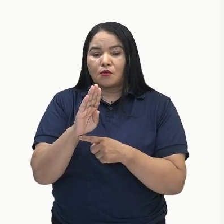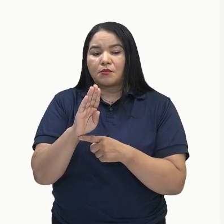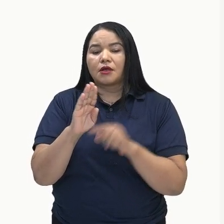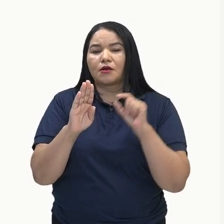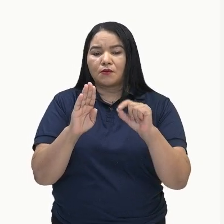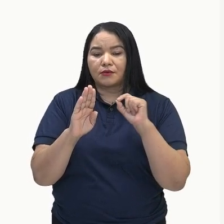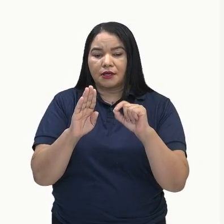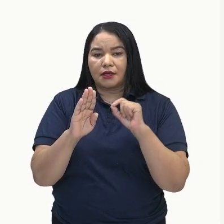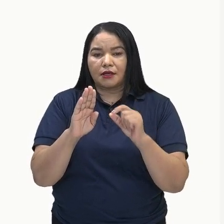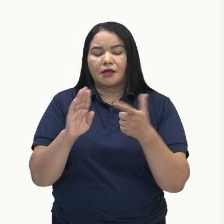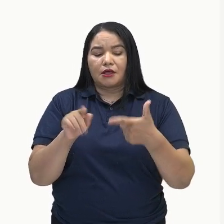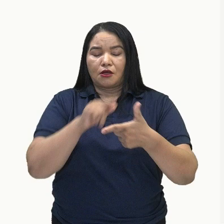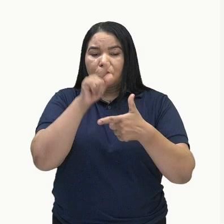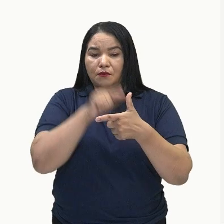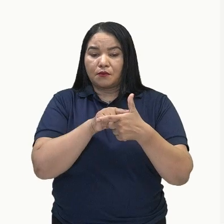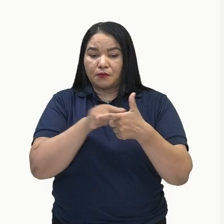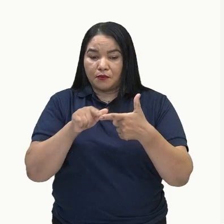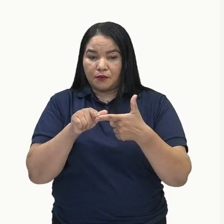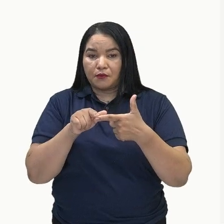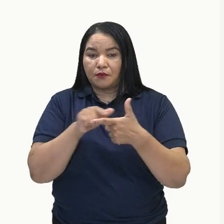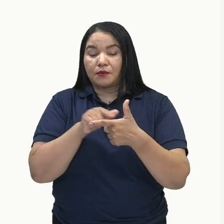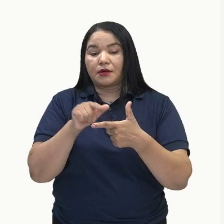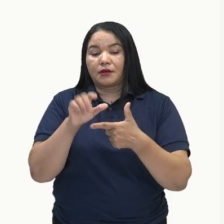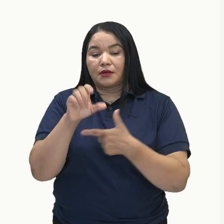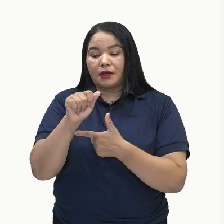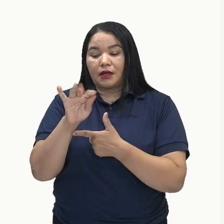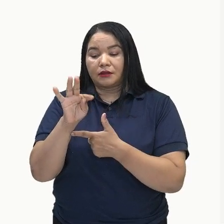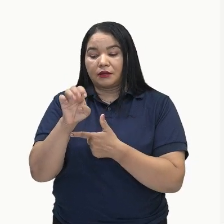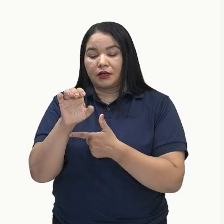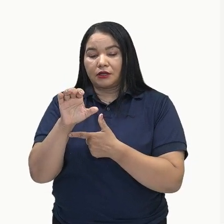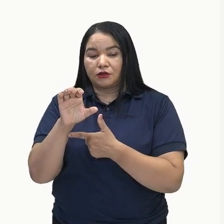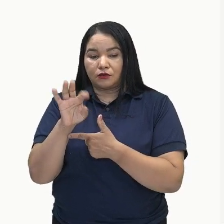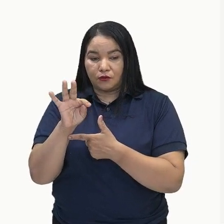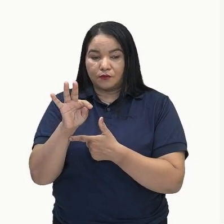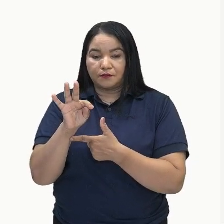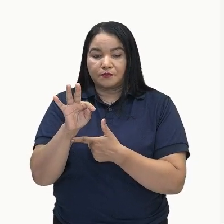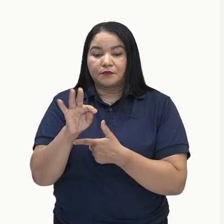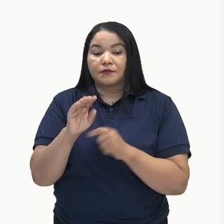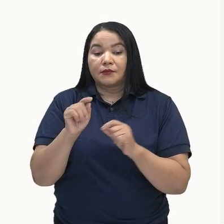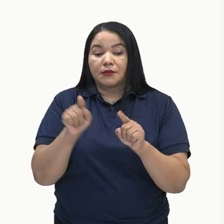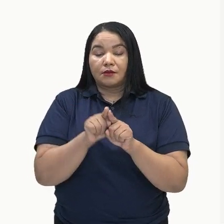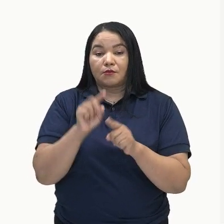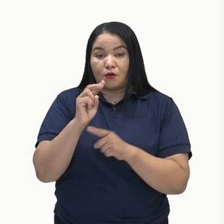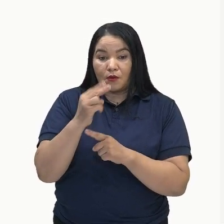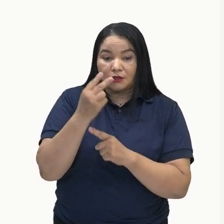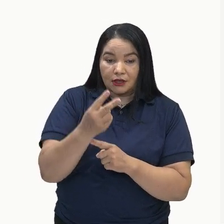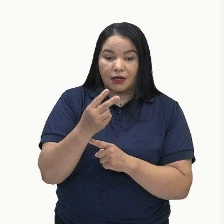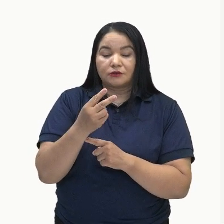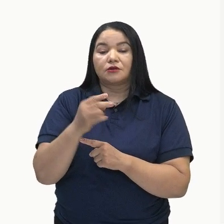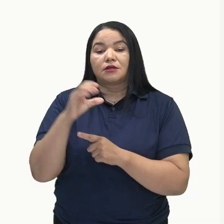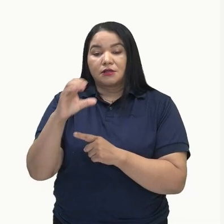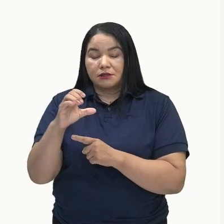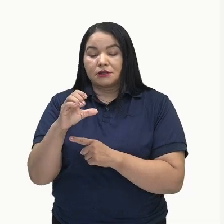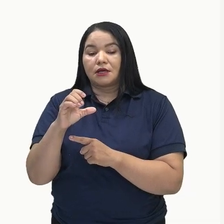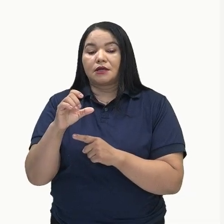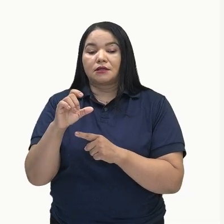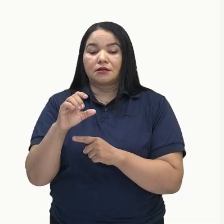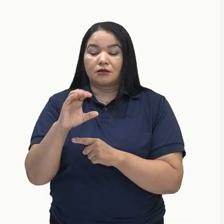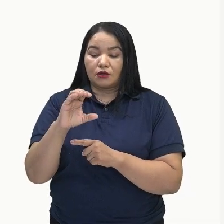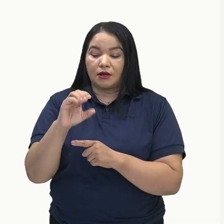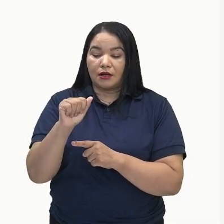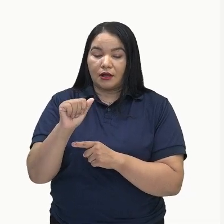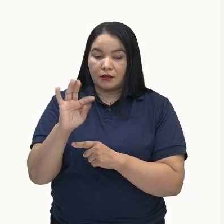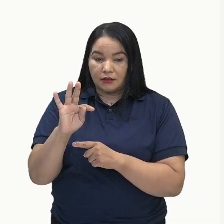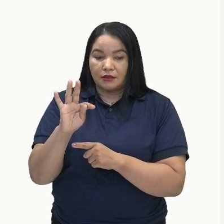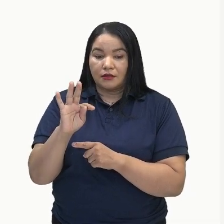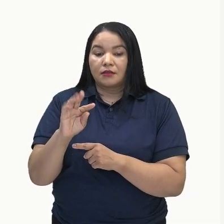vou só representar aqui, ó, cateto ao quadrado, mais, ó, o C ao quadrado, que também é o cateto, tá bom? Só para a gente